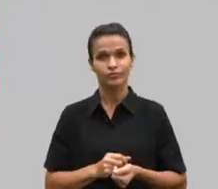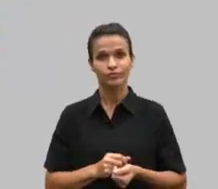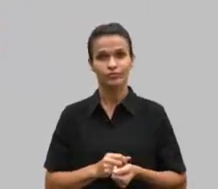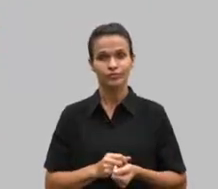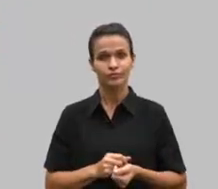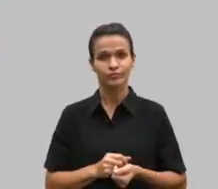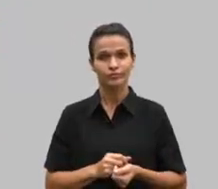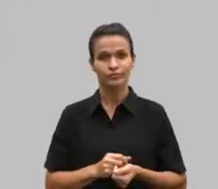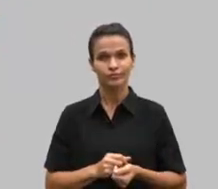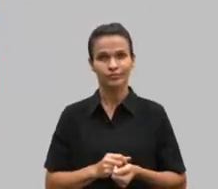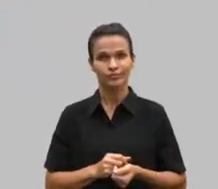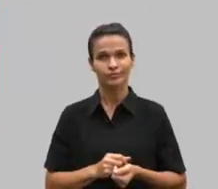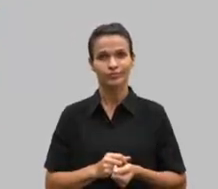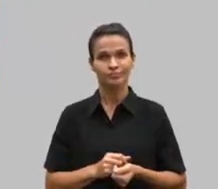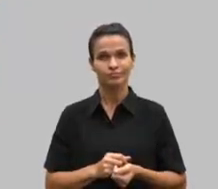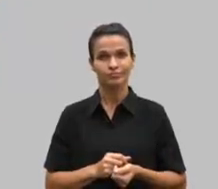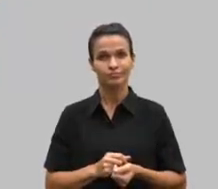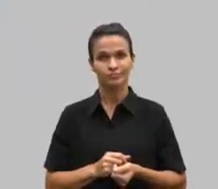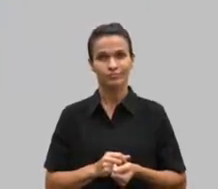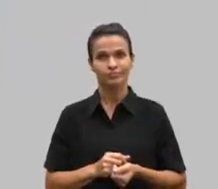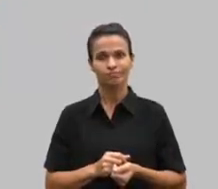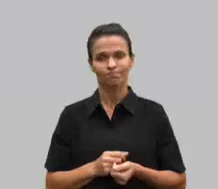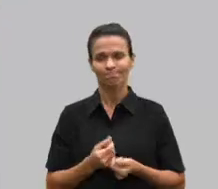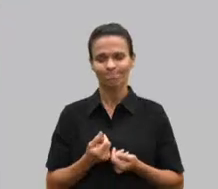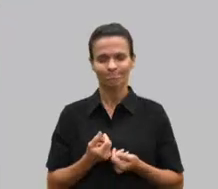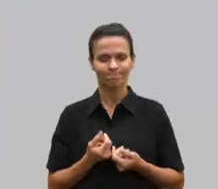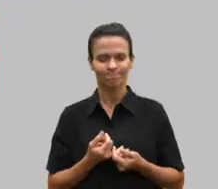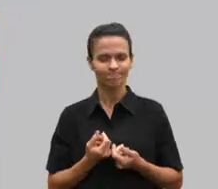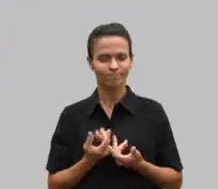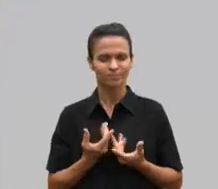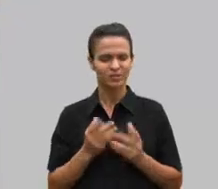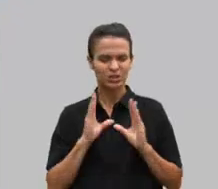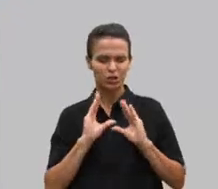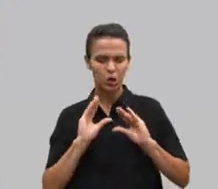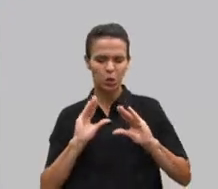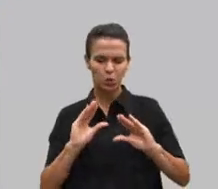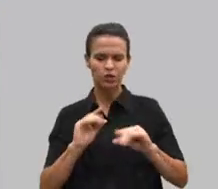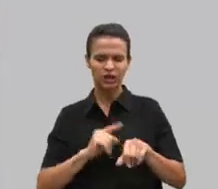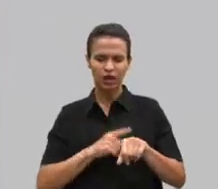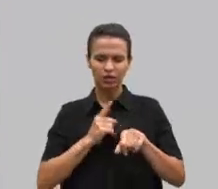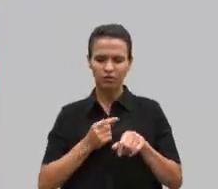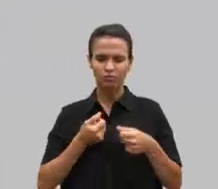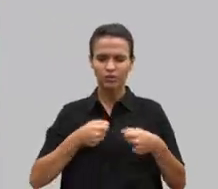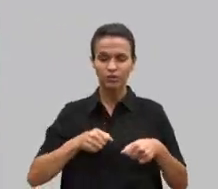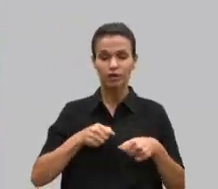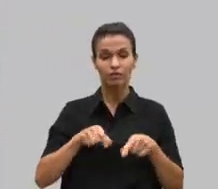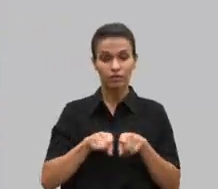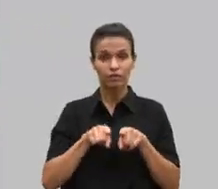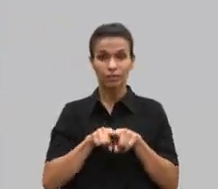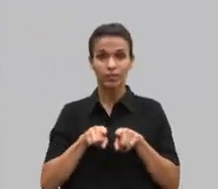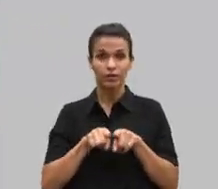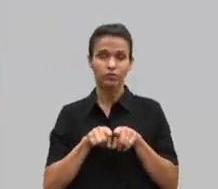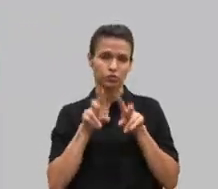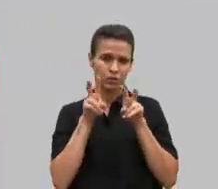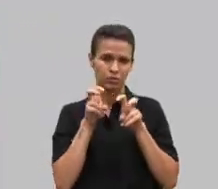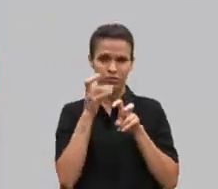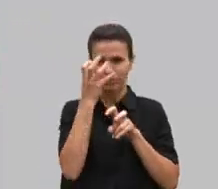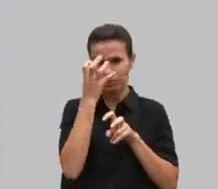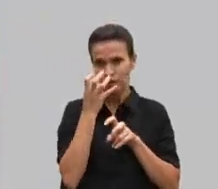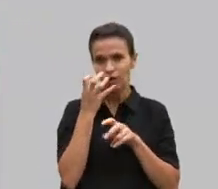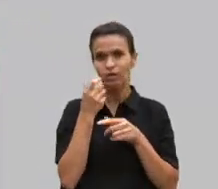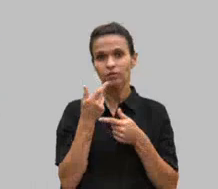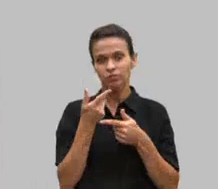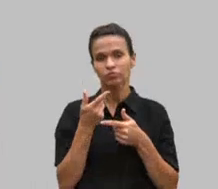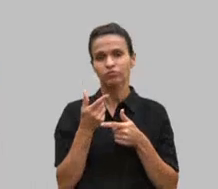sendo bastante despojado na hora que precisava e também sérios com os assuntos sérios eu me lembro muito bem de uma